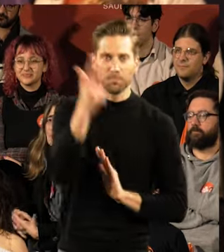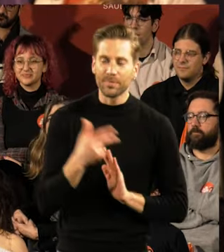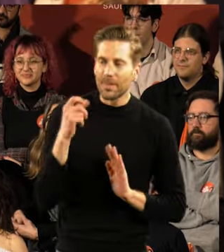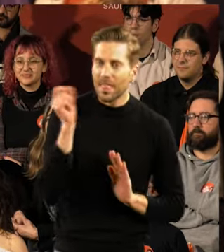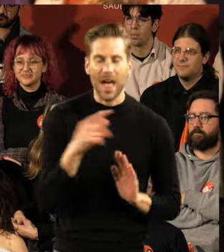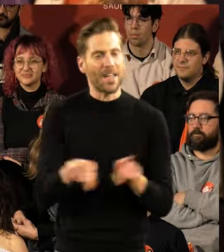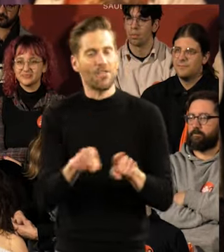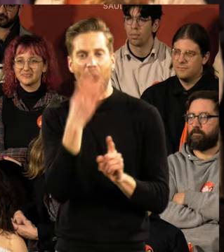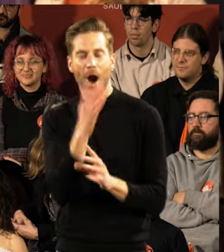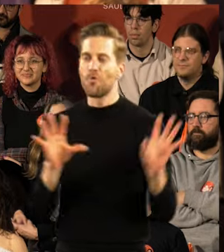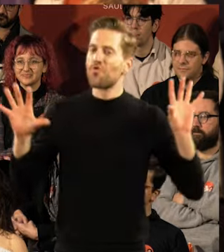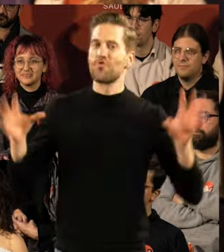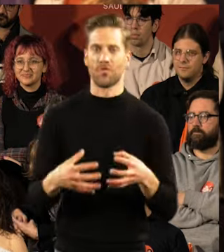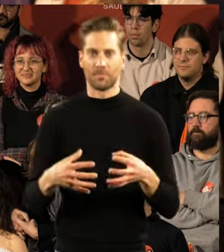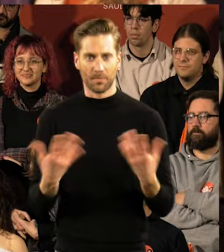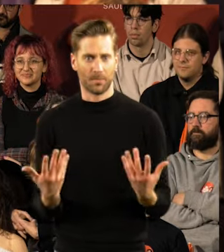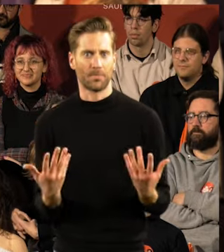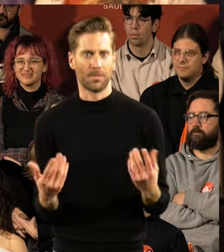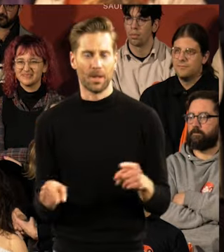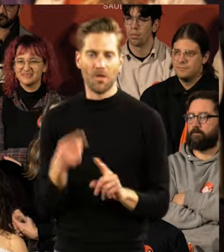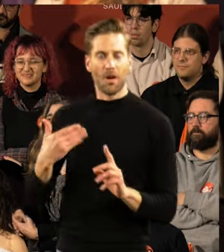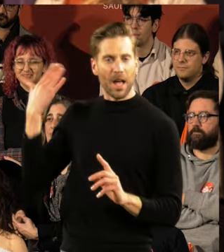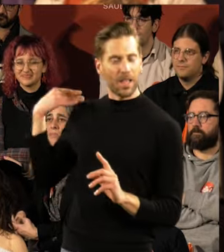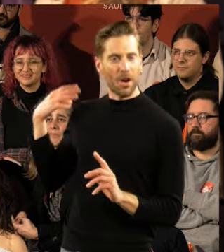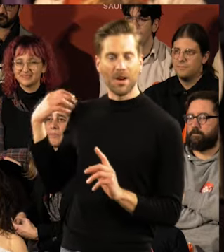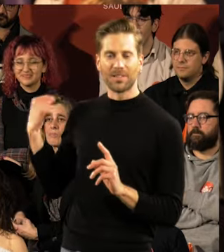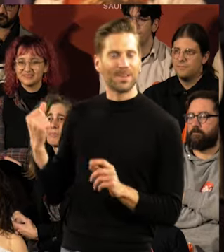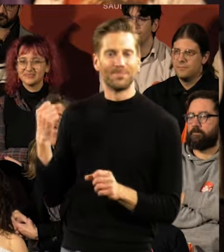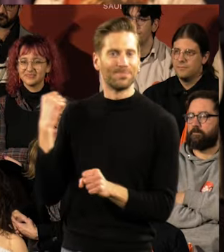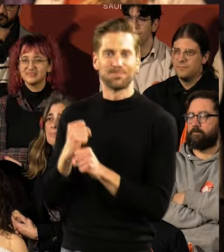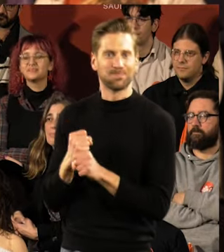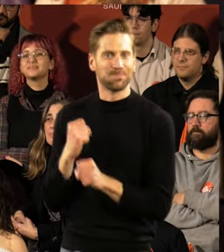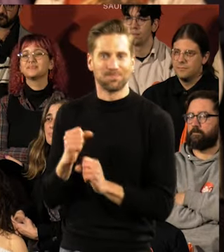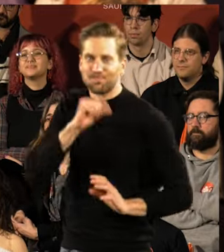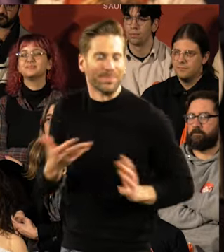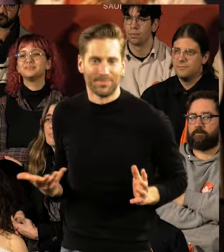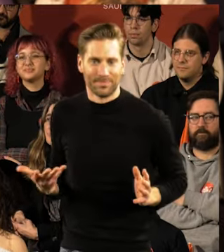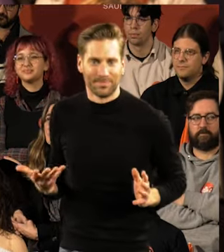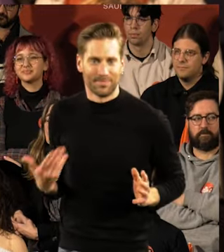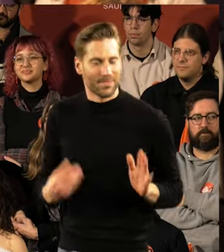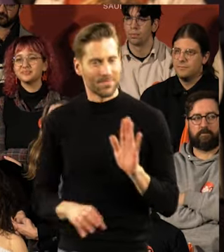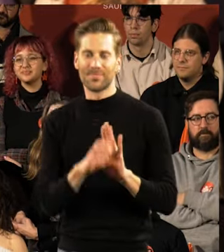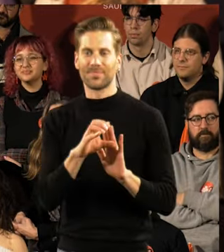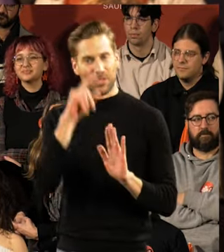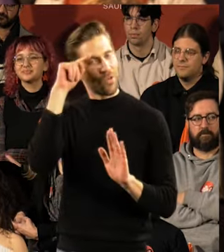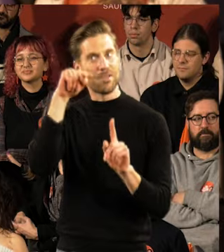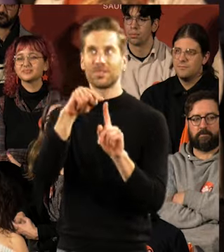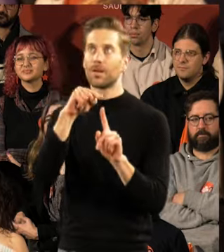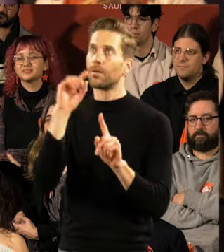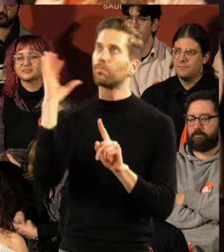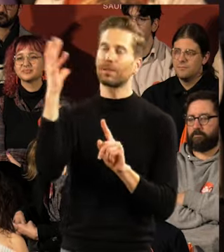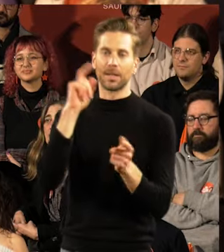como comunidades. Fazer o que nunca foi feito é uma condição para enfrentar as